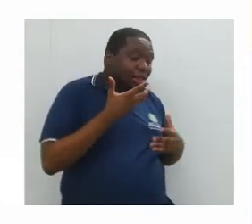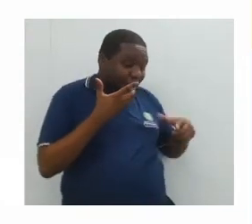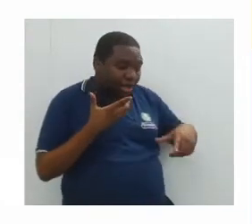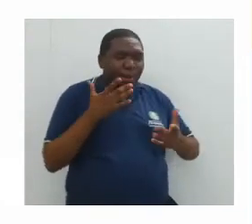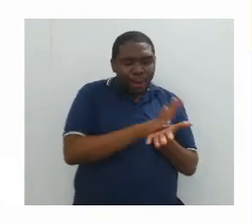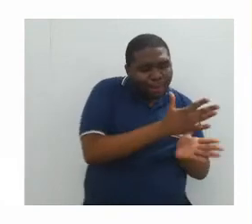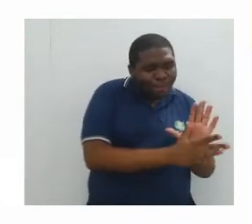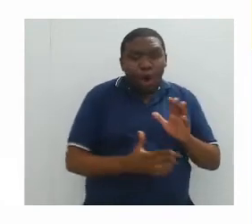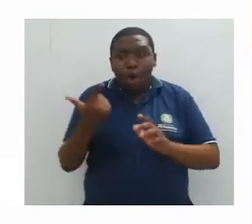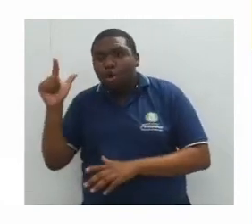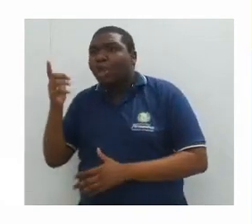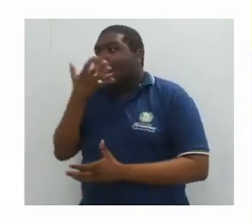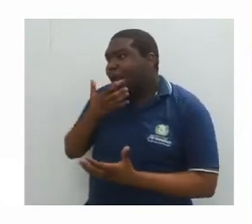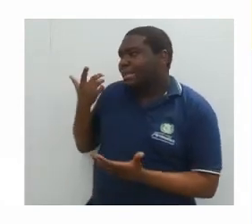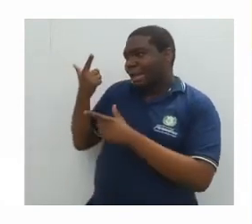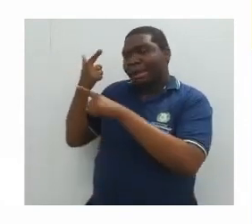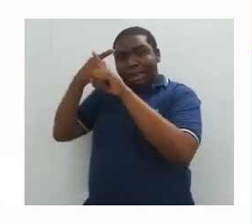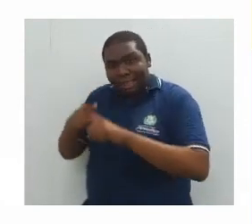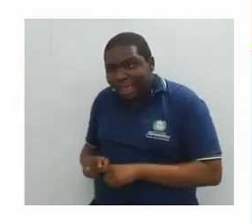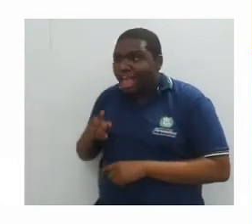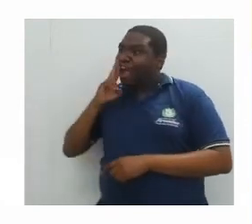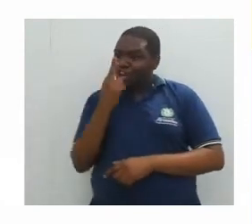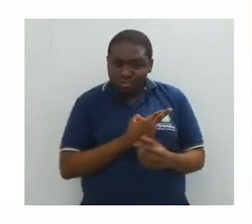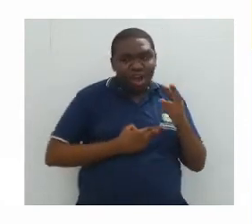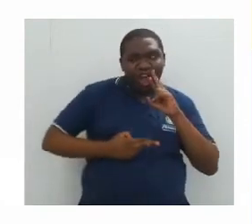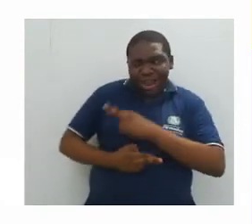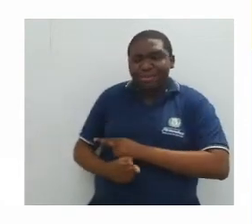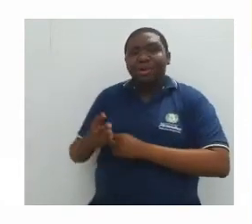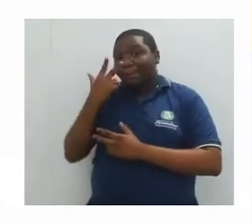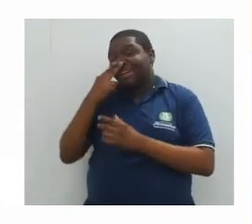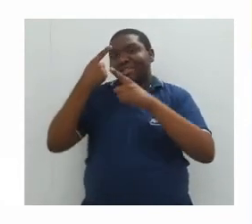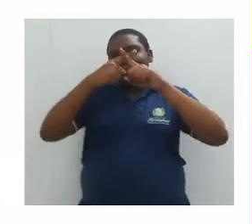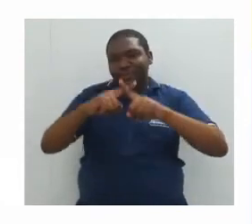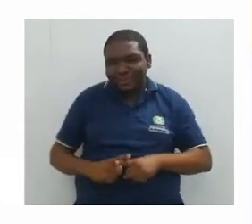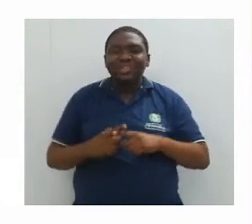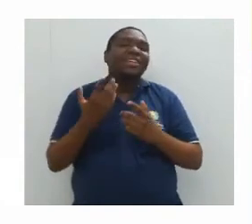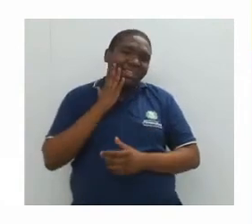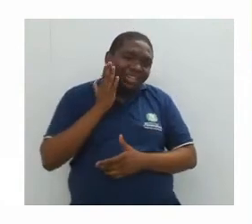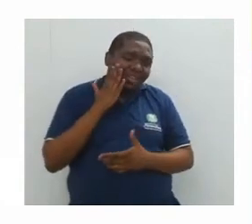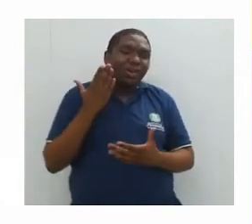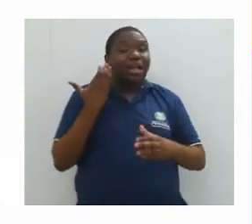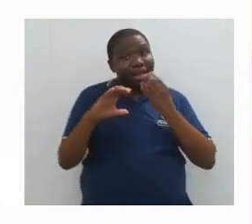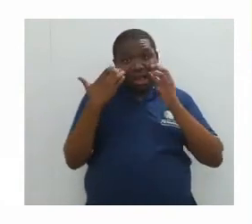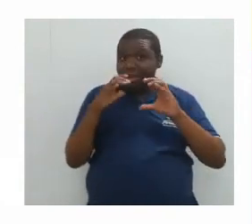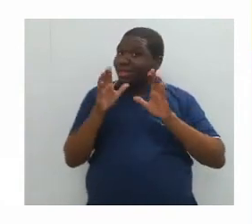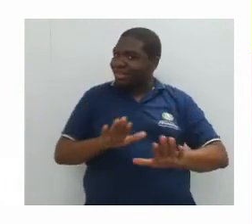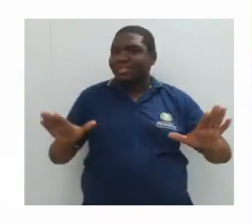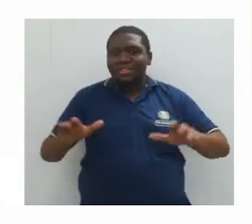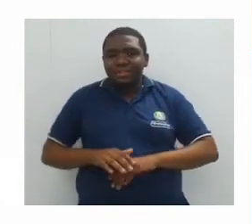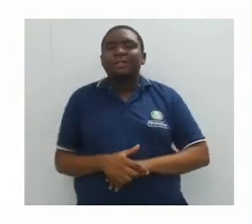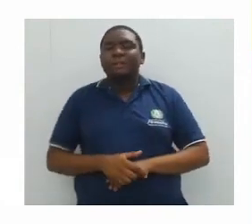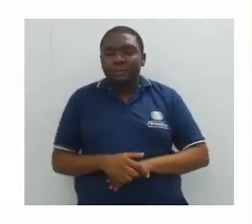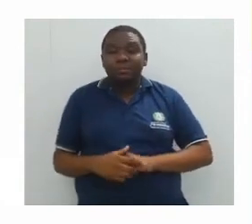embolada, outro coco, e um canta e outro responde. E aí a gente vai cantando sempre aí, né? A gente